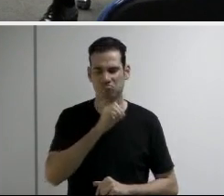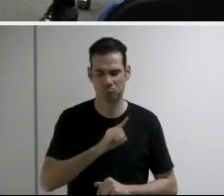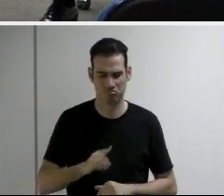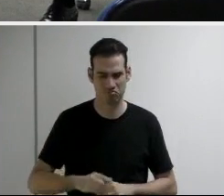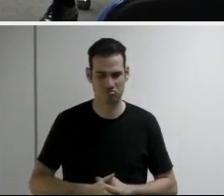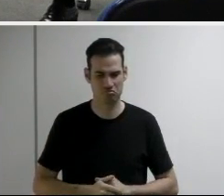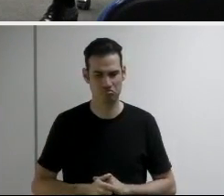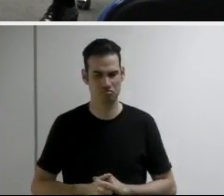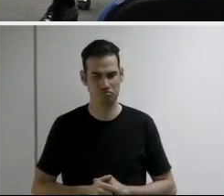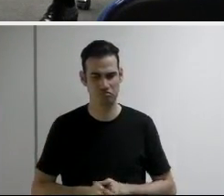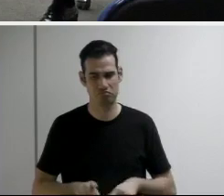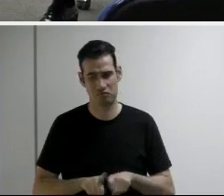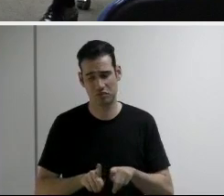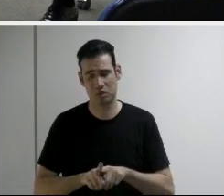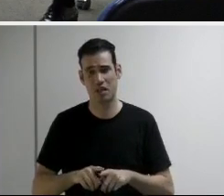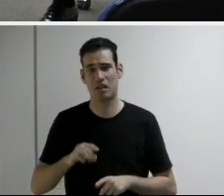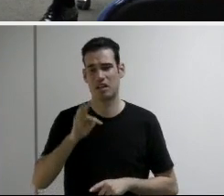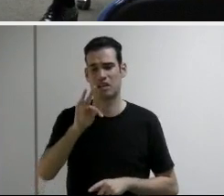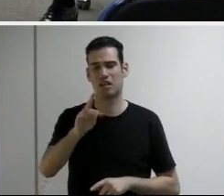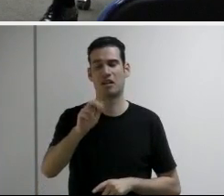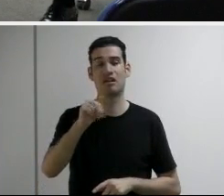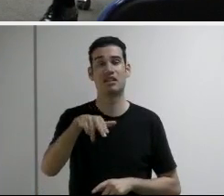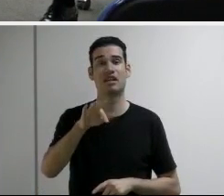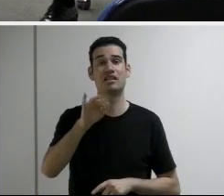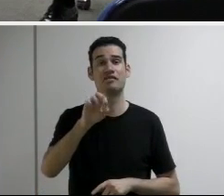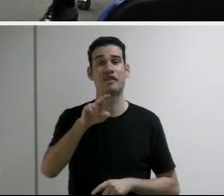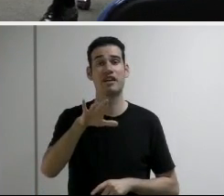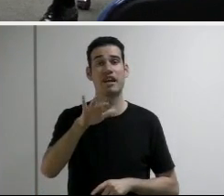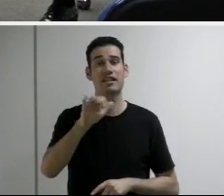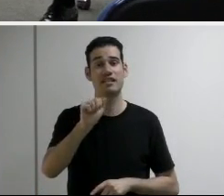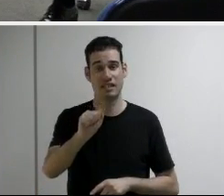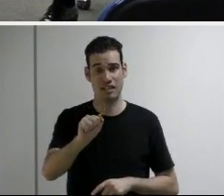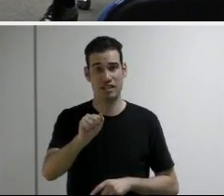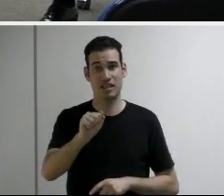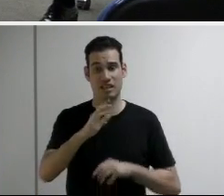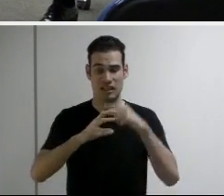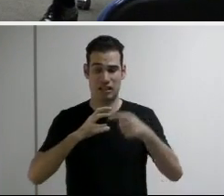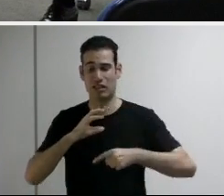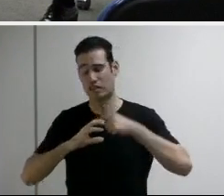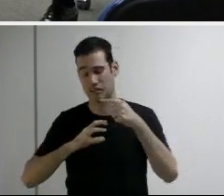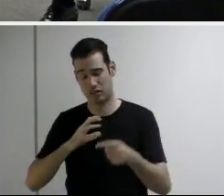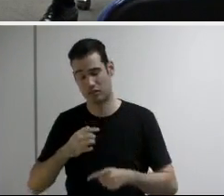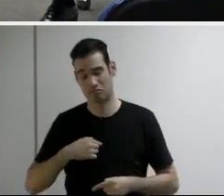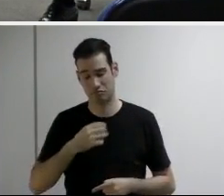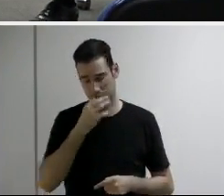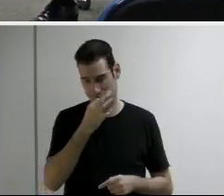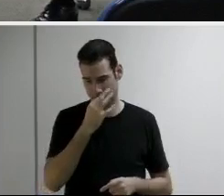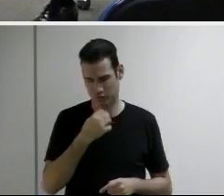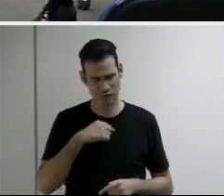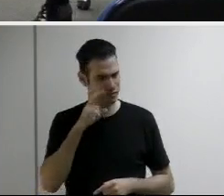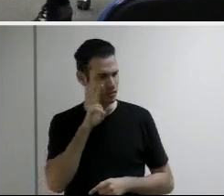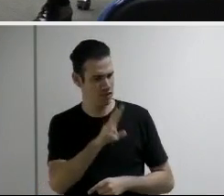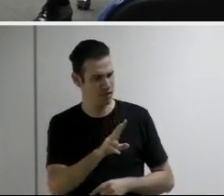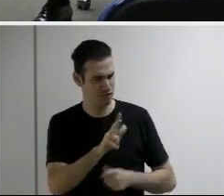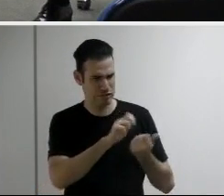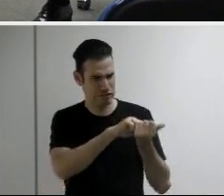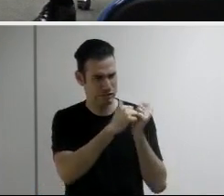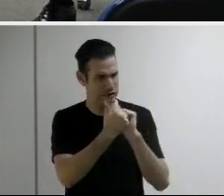Em relação à transferência internacional, e a flexibilização, eu não vejo adequação, mas